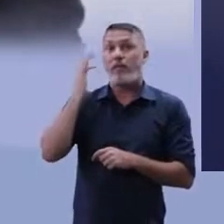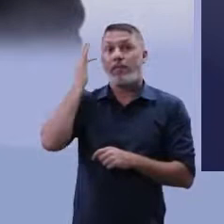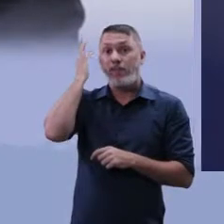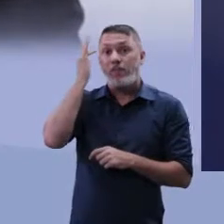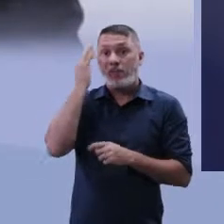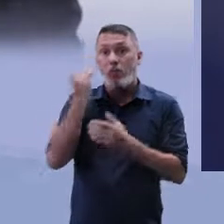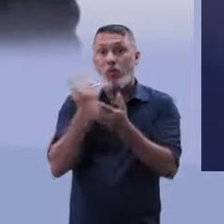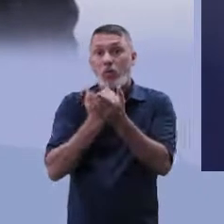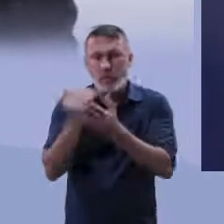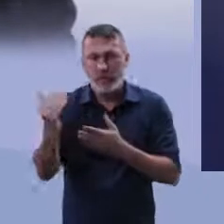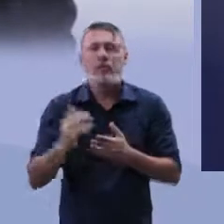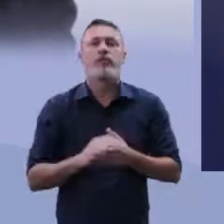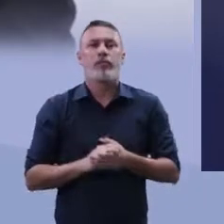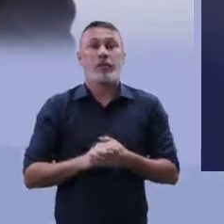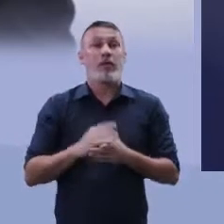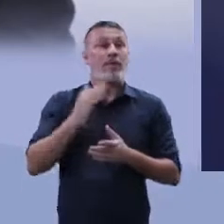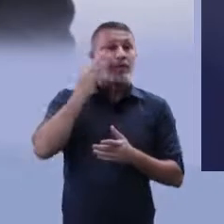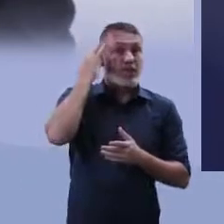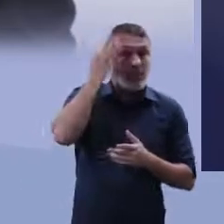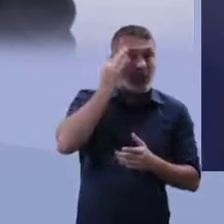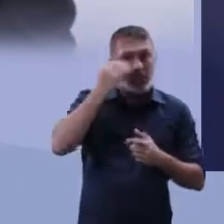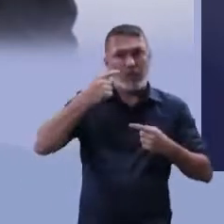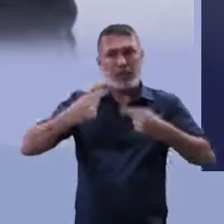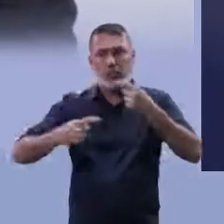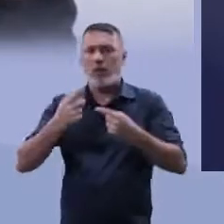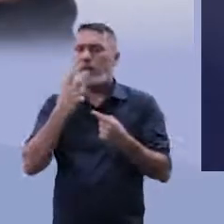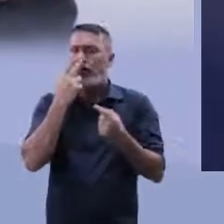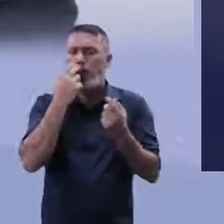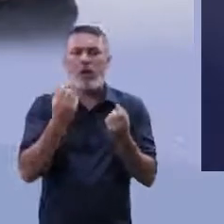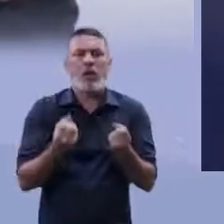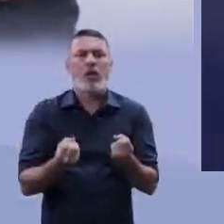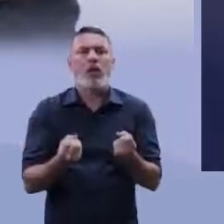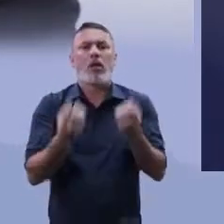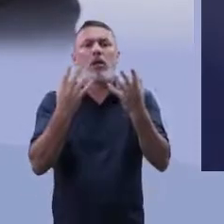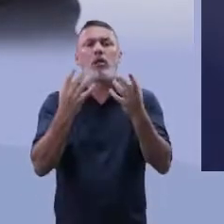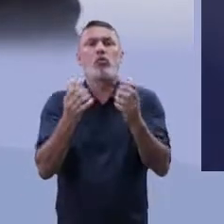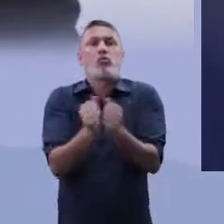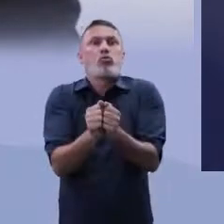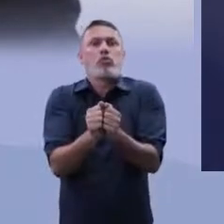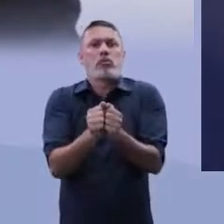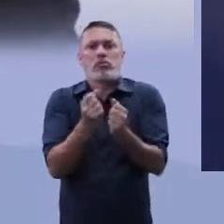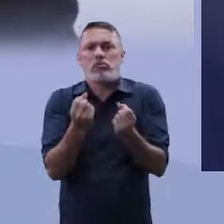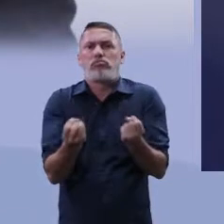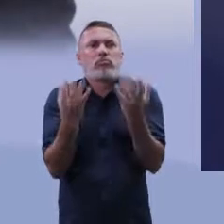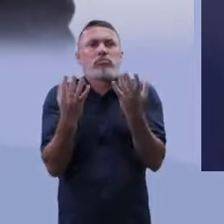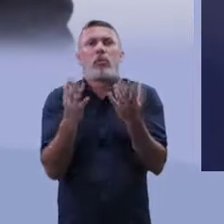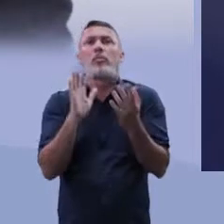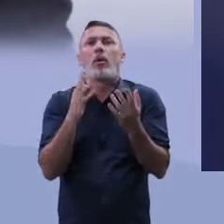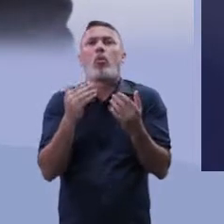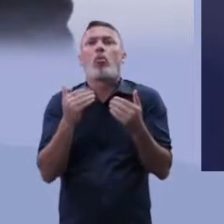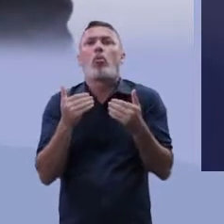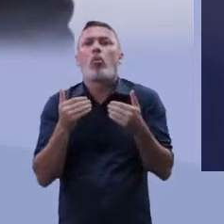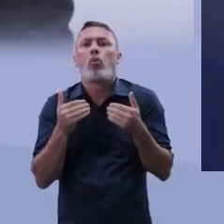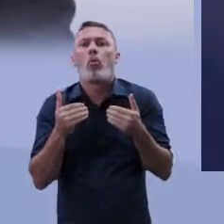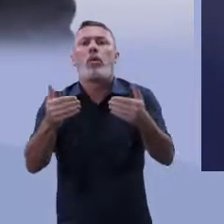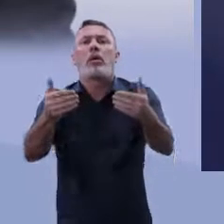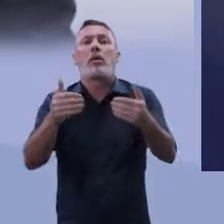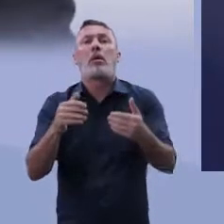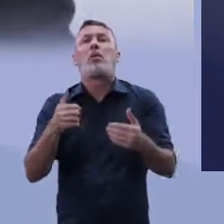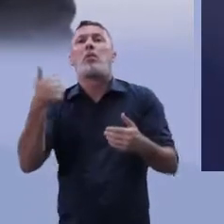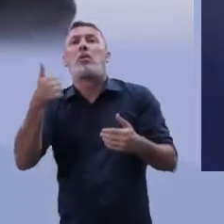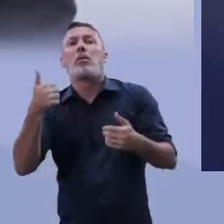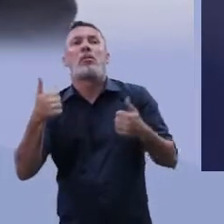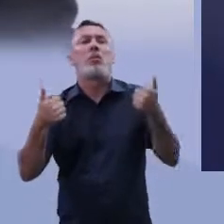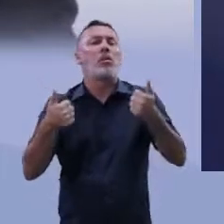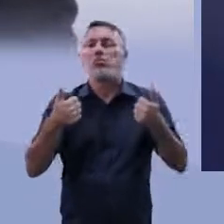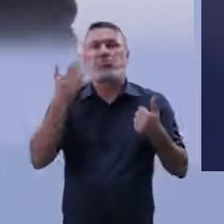a filosofia e a política, elas nascem juntas praticamente, né? A gente não sabe ao certo quem